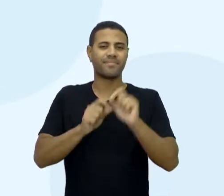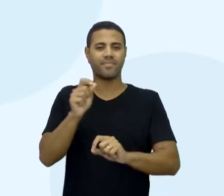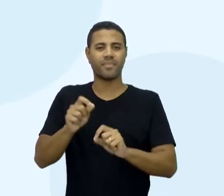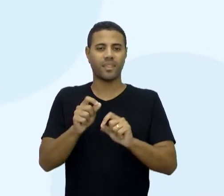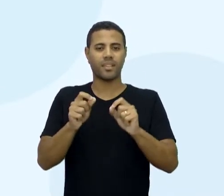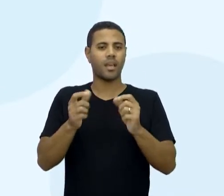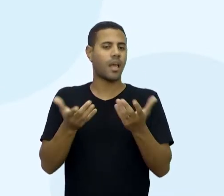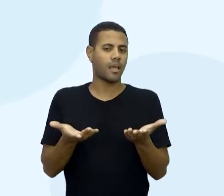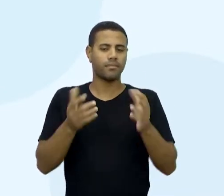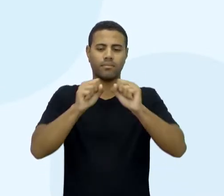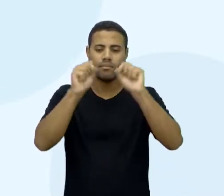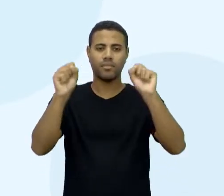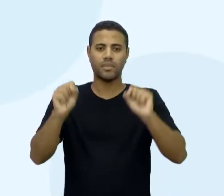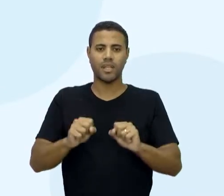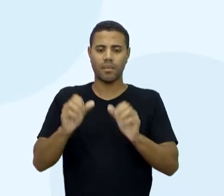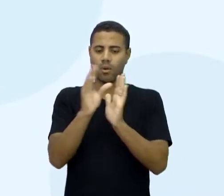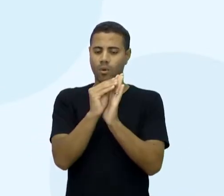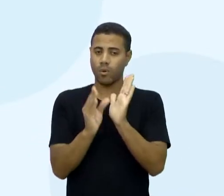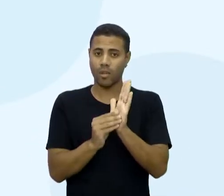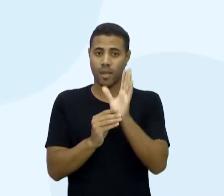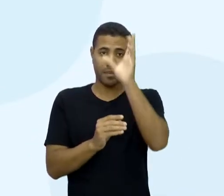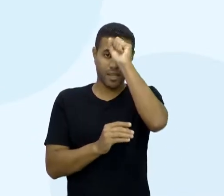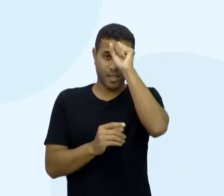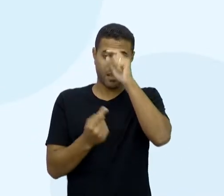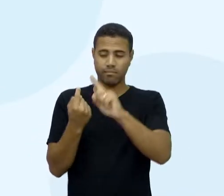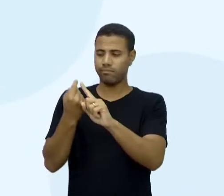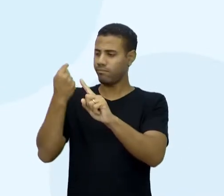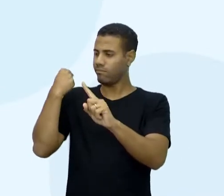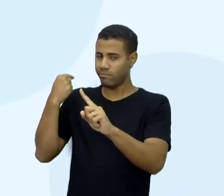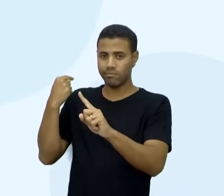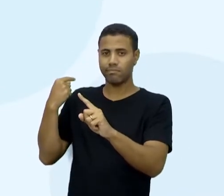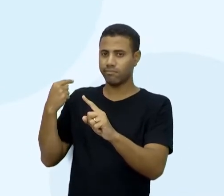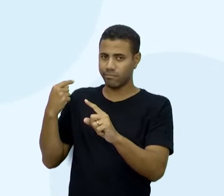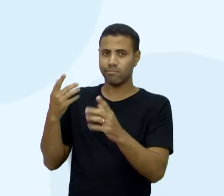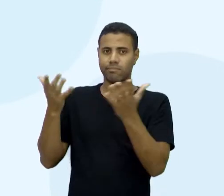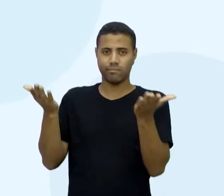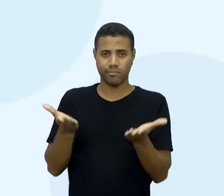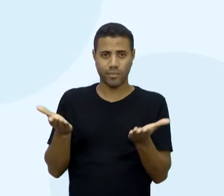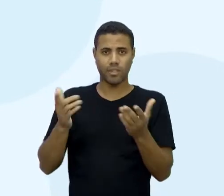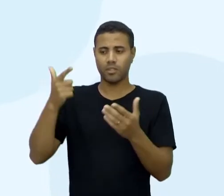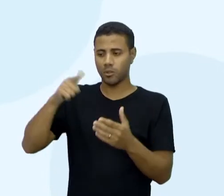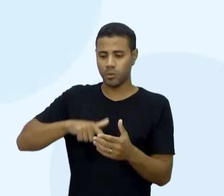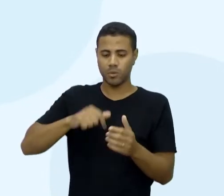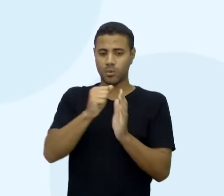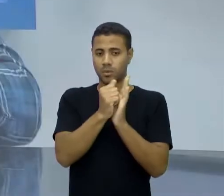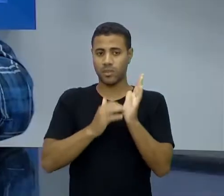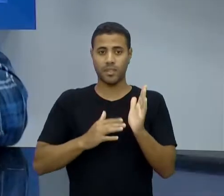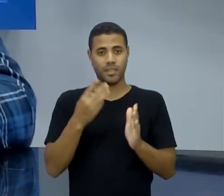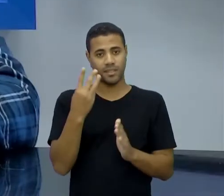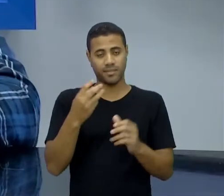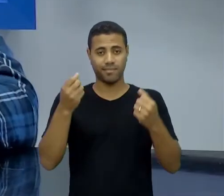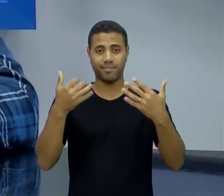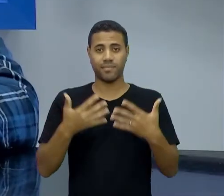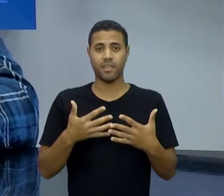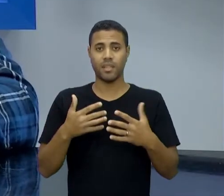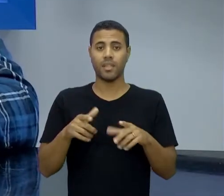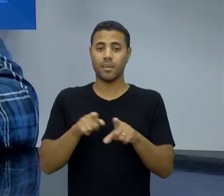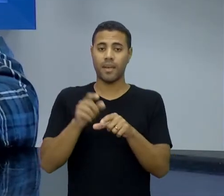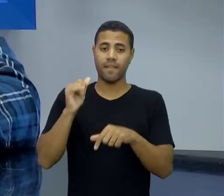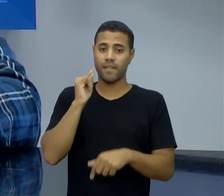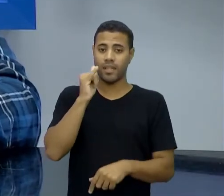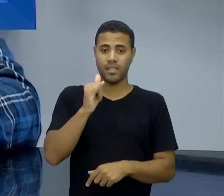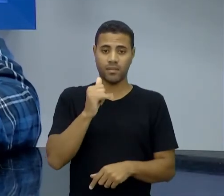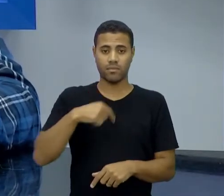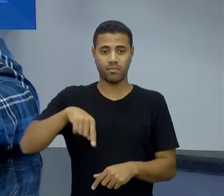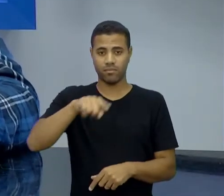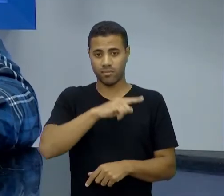vamos sistematizar os conteúdos aprendidos durante a atividade 3. Lembrando, pessoal, que